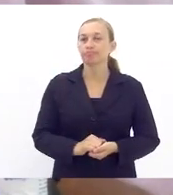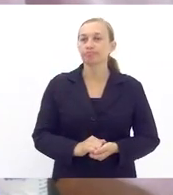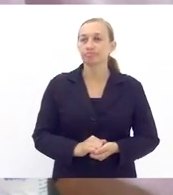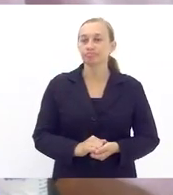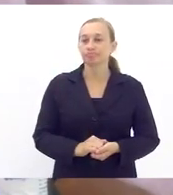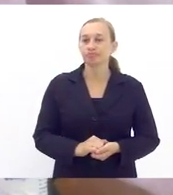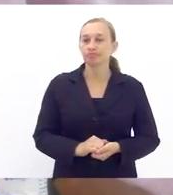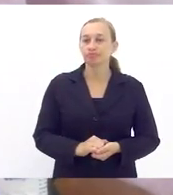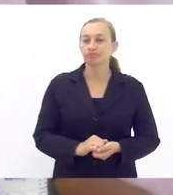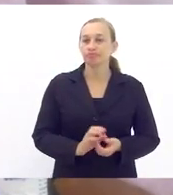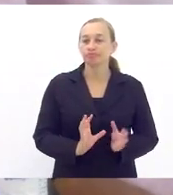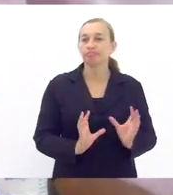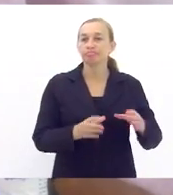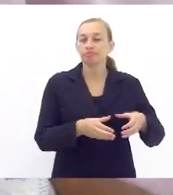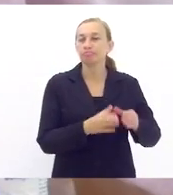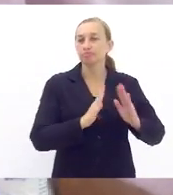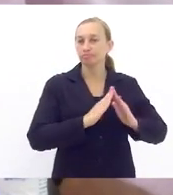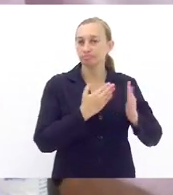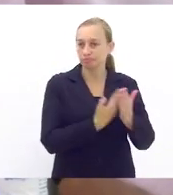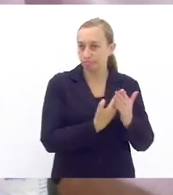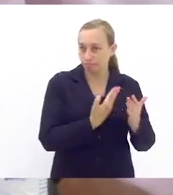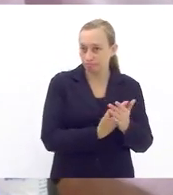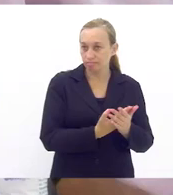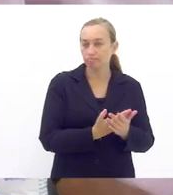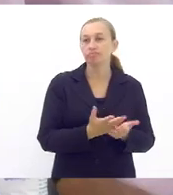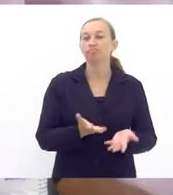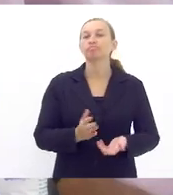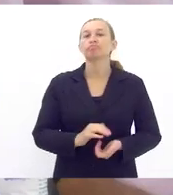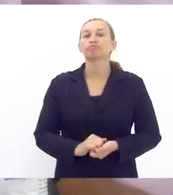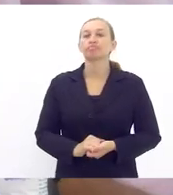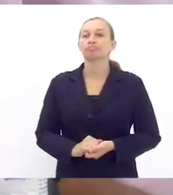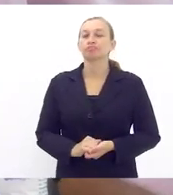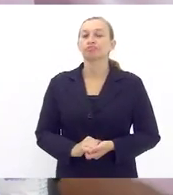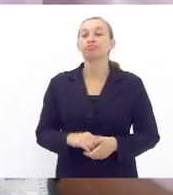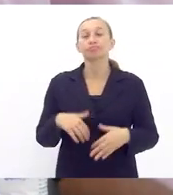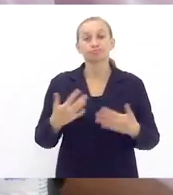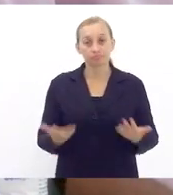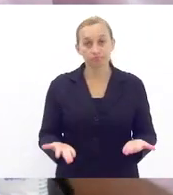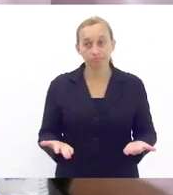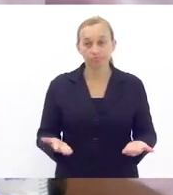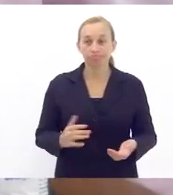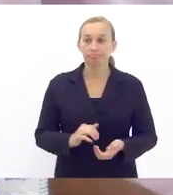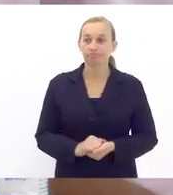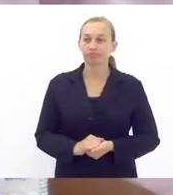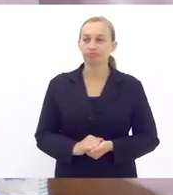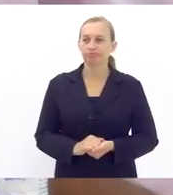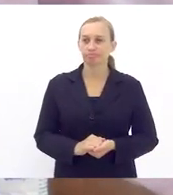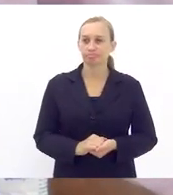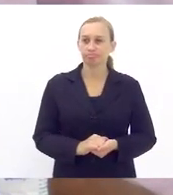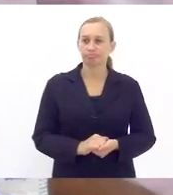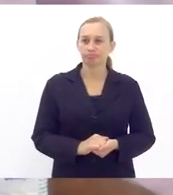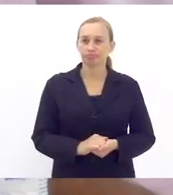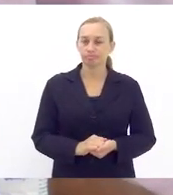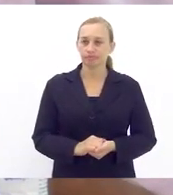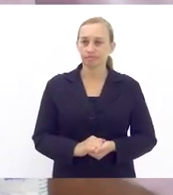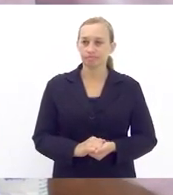da comunidade escolar né comunidade acadêmica então e aí a gente é